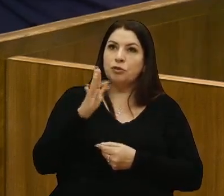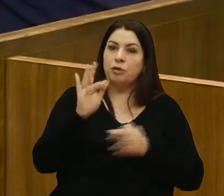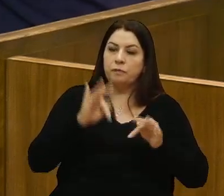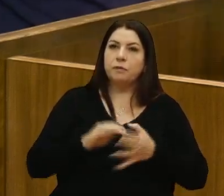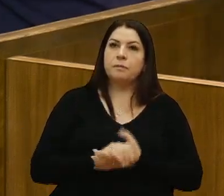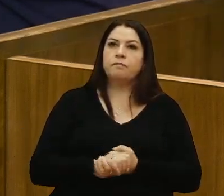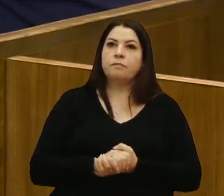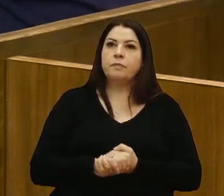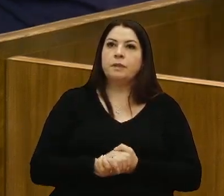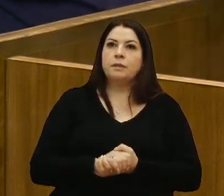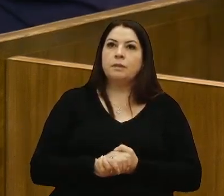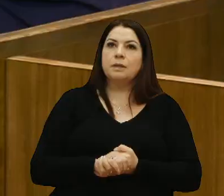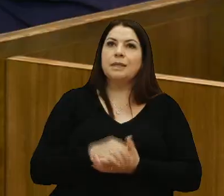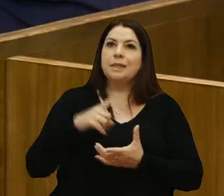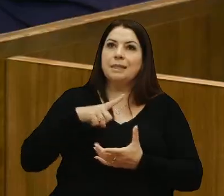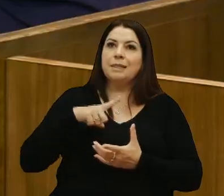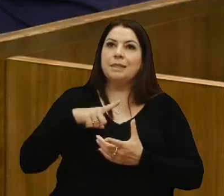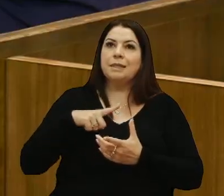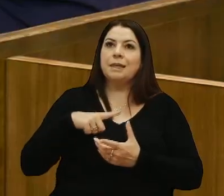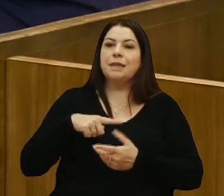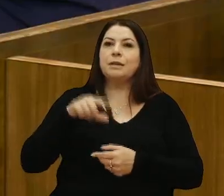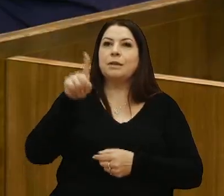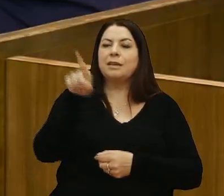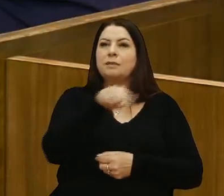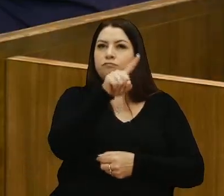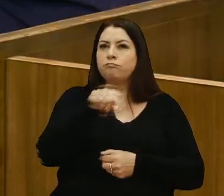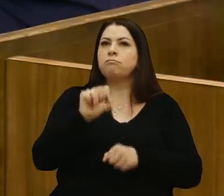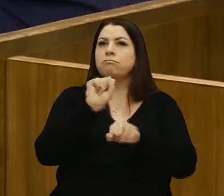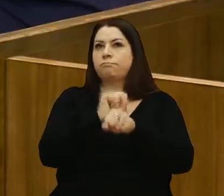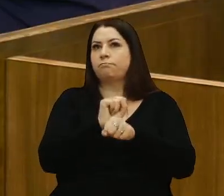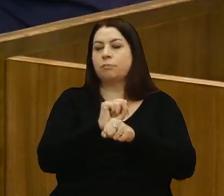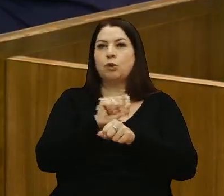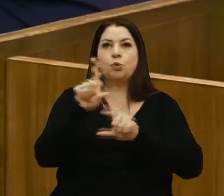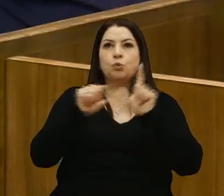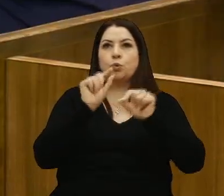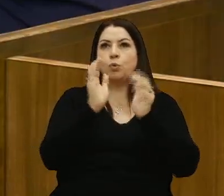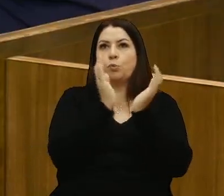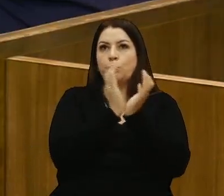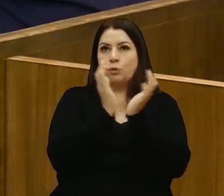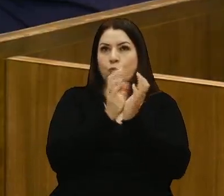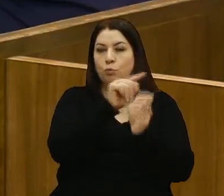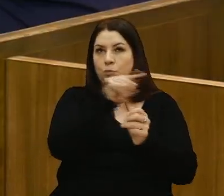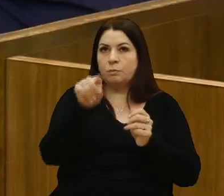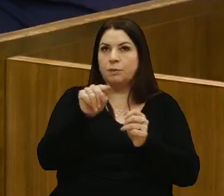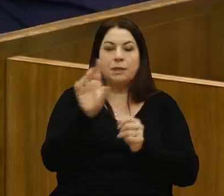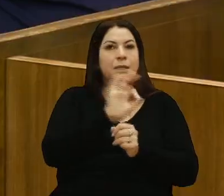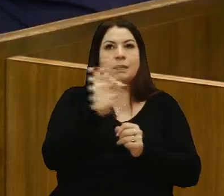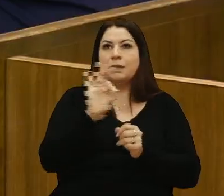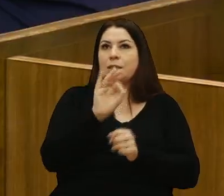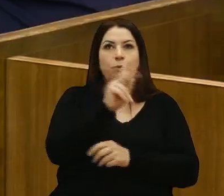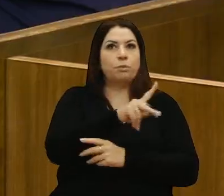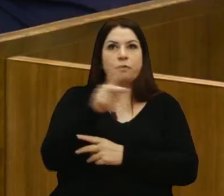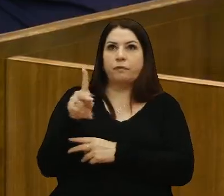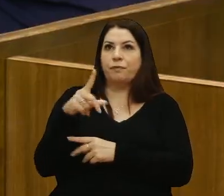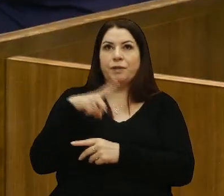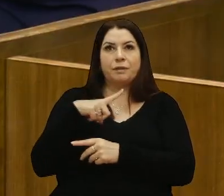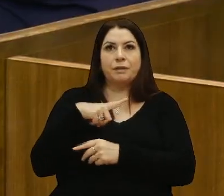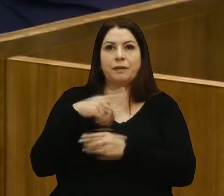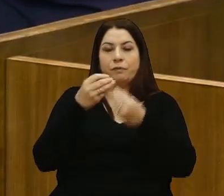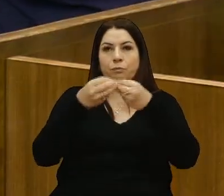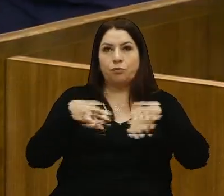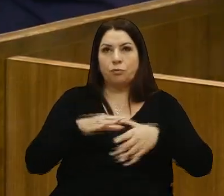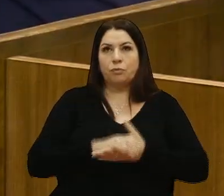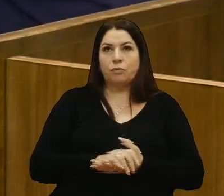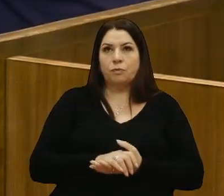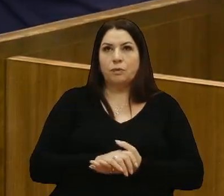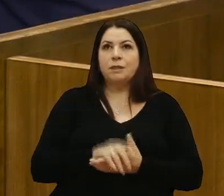encerro, que haja a suspensão das escolhas de turma para que nenhum prof seja